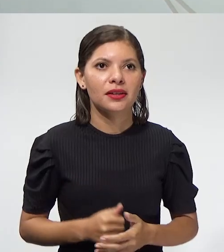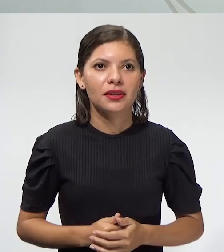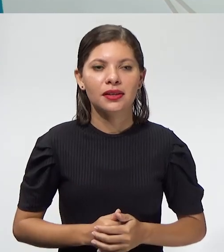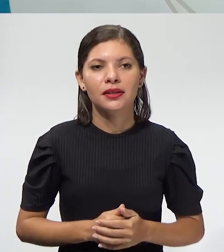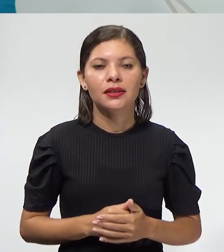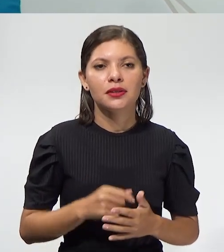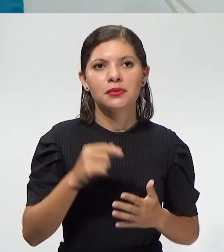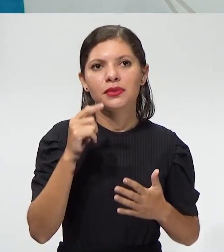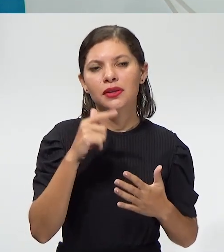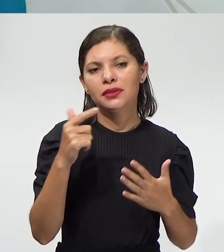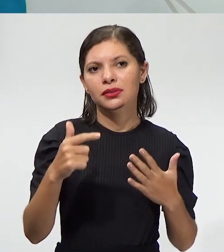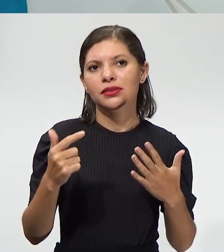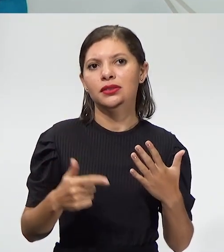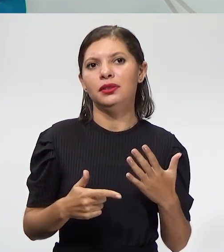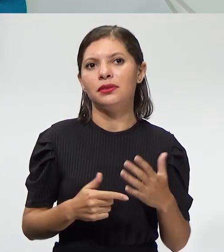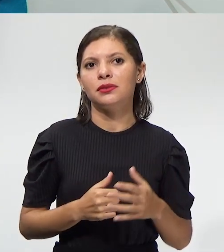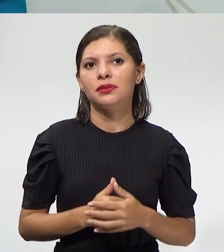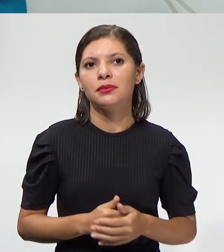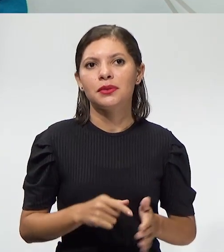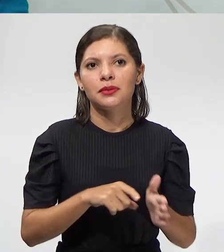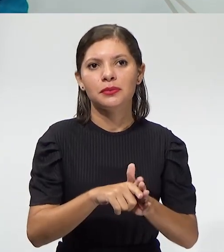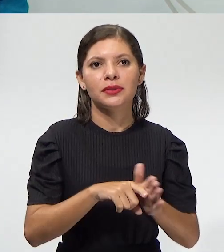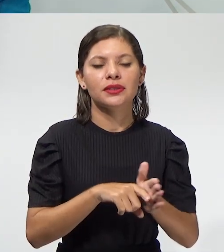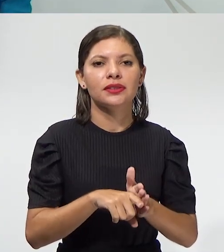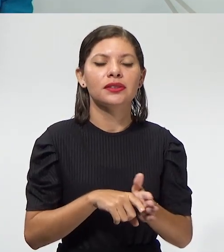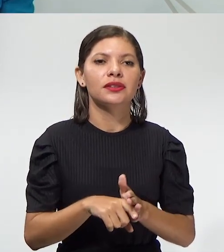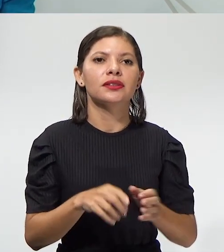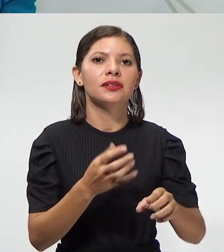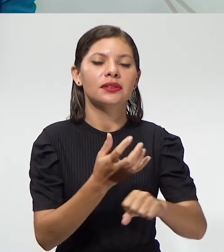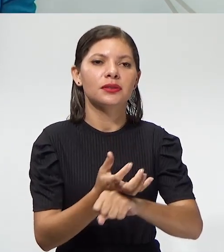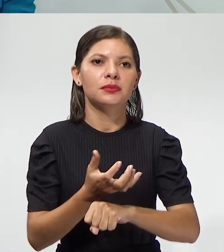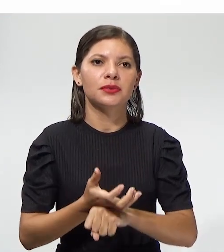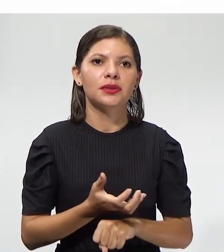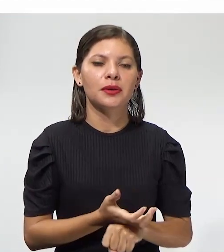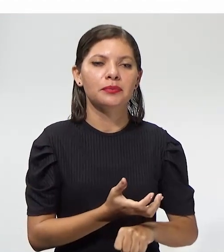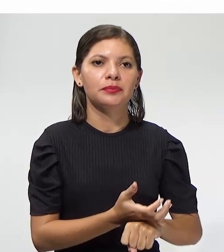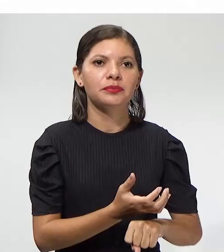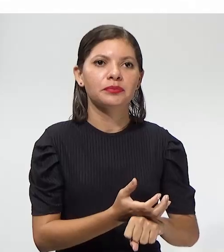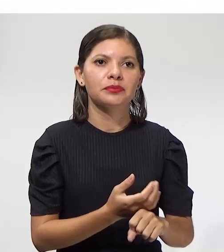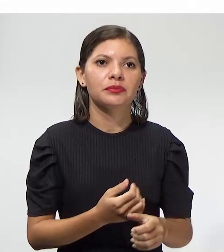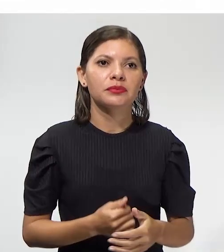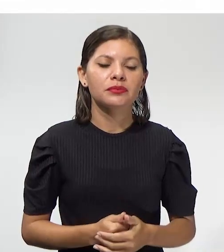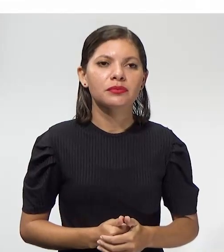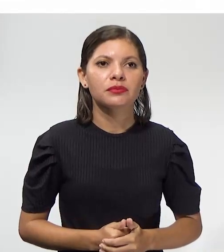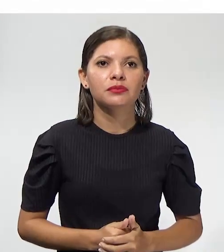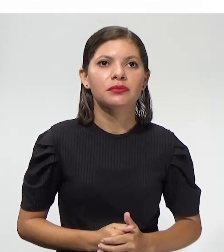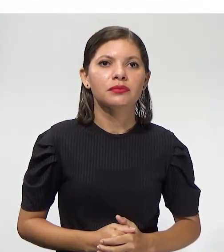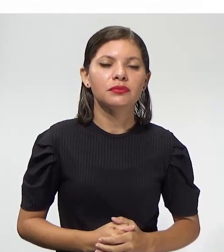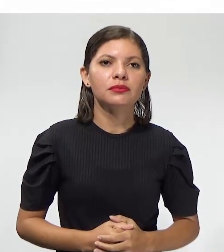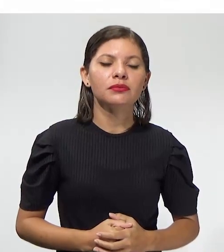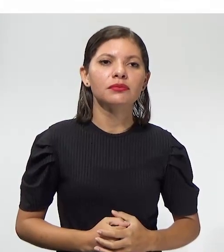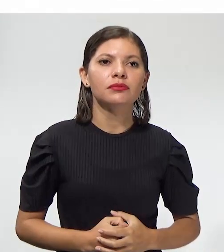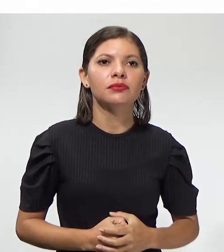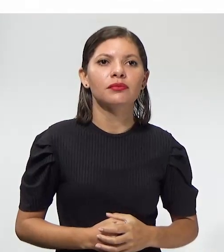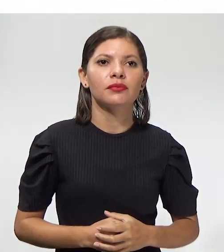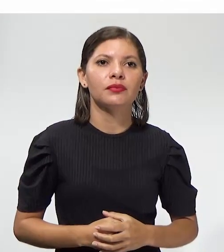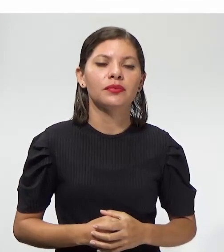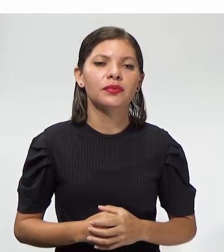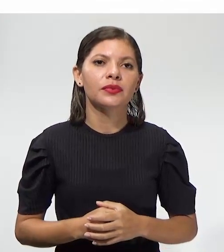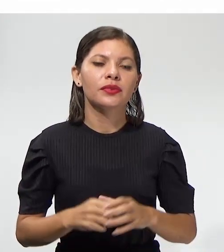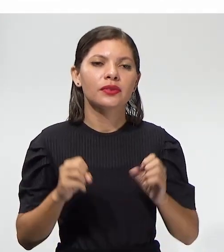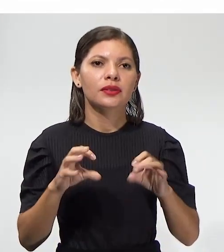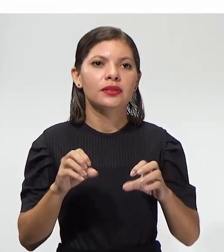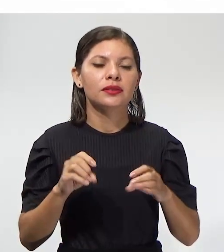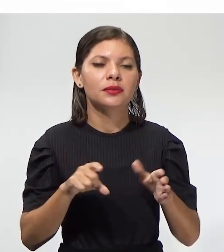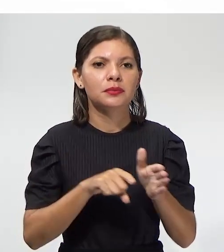de hoje. Vamos falar aqui um pouquinho sobre requisitos para uma pesquisa interdisciplinar. Lembrando que aquilo que o